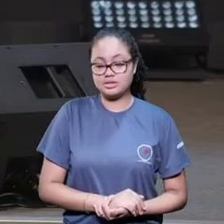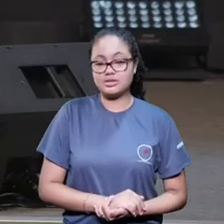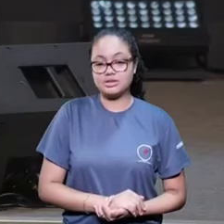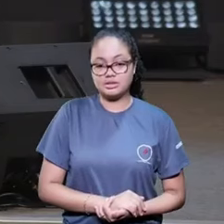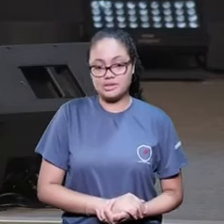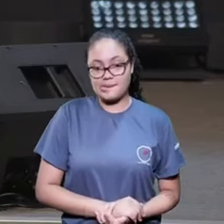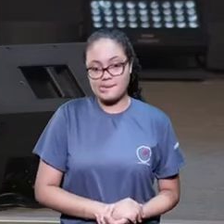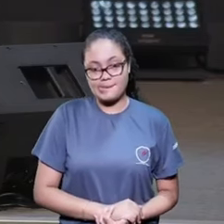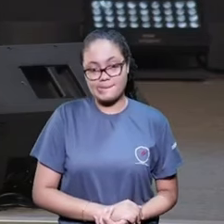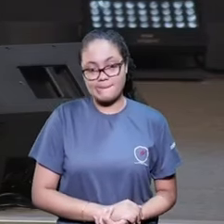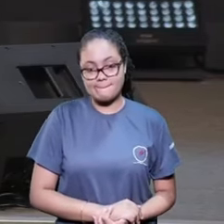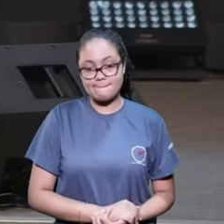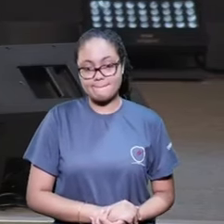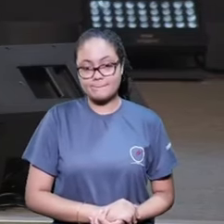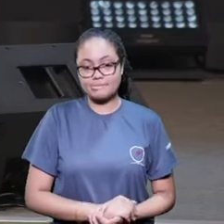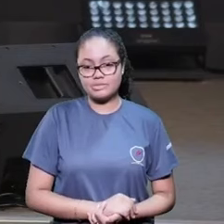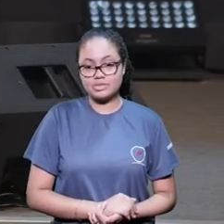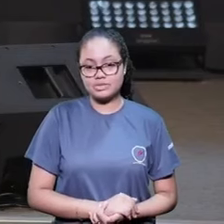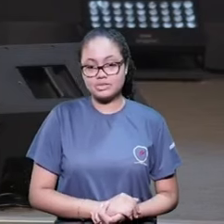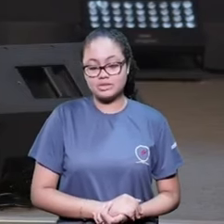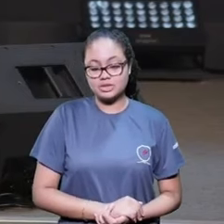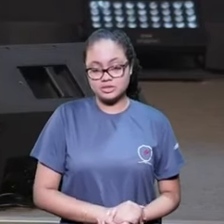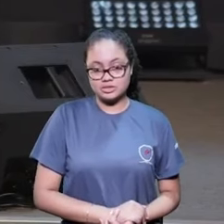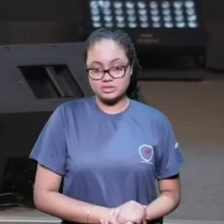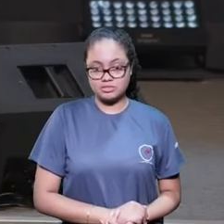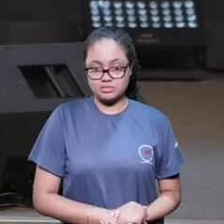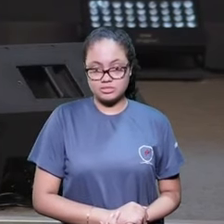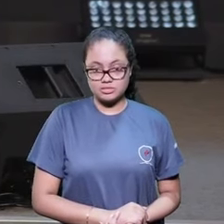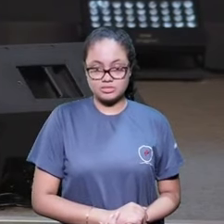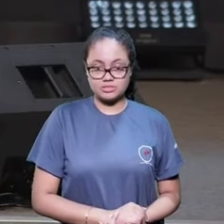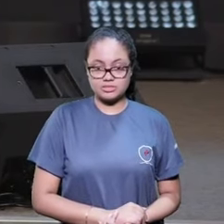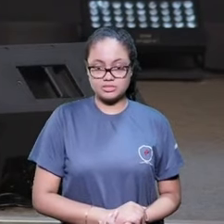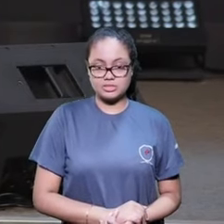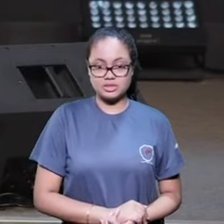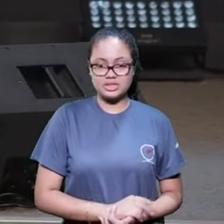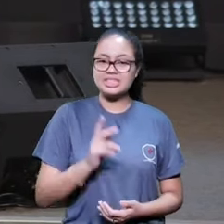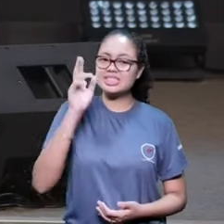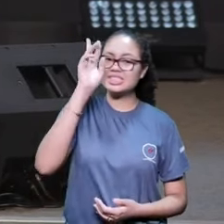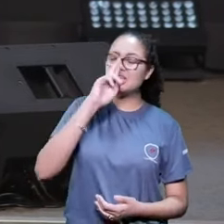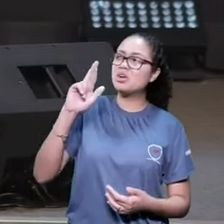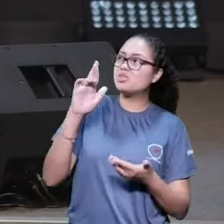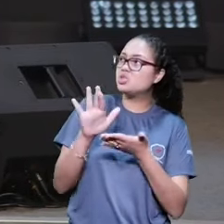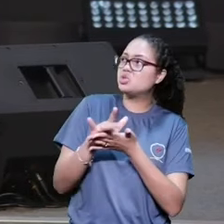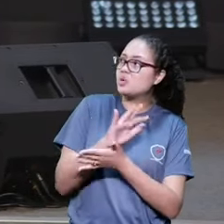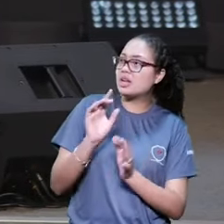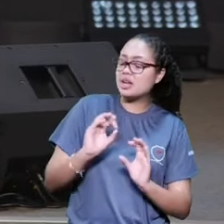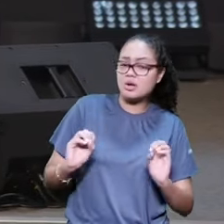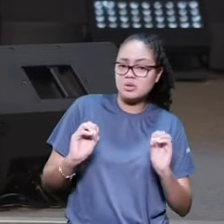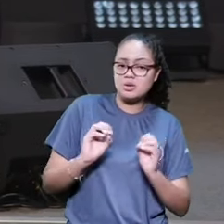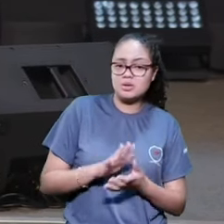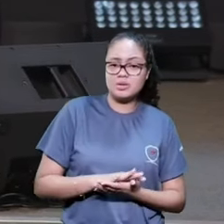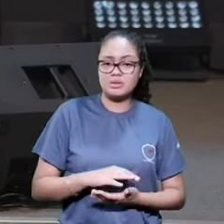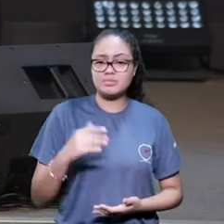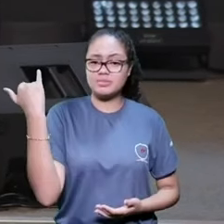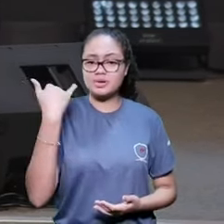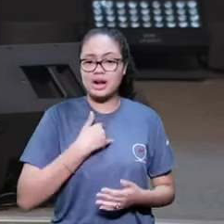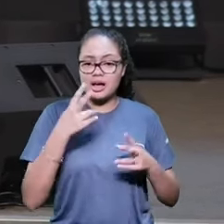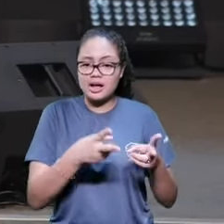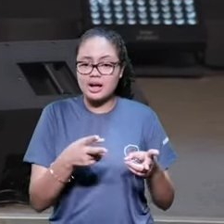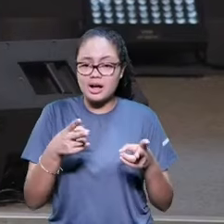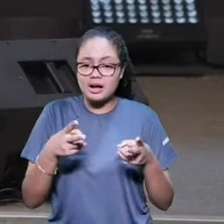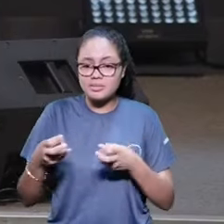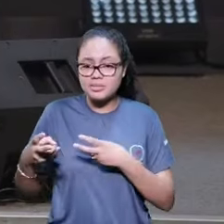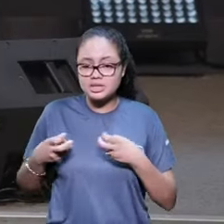fogo? Onde estão os raios? Eu falei, Senhor, não vai destruir. Deus falou, Miguel, presta atenção.